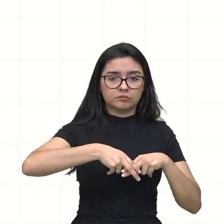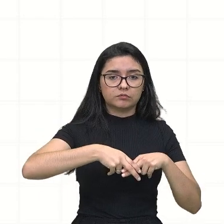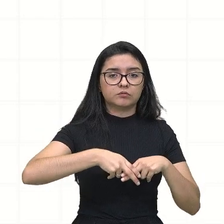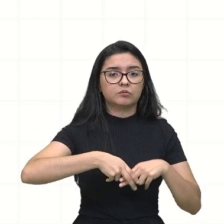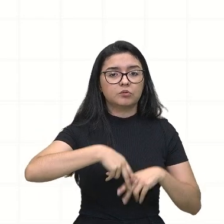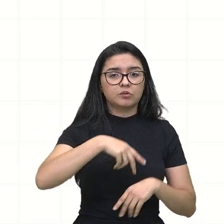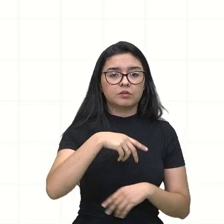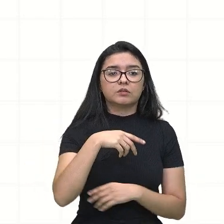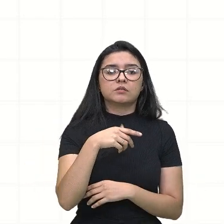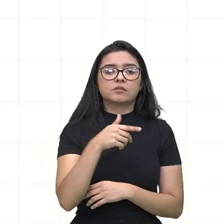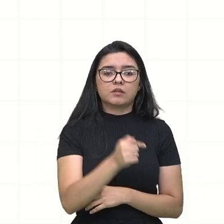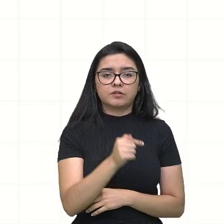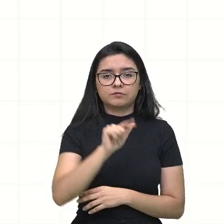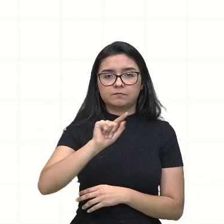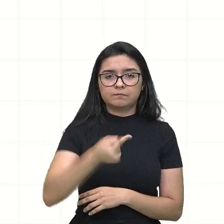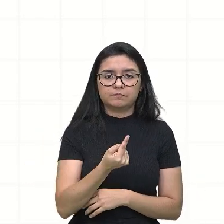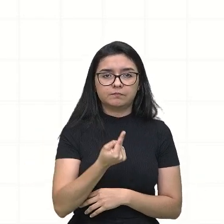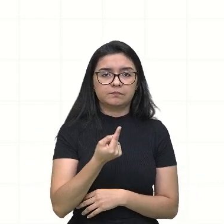o assento